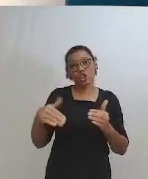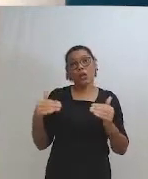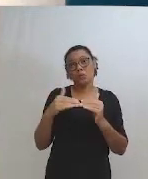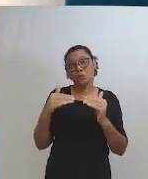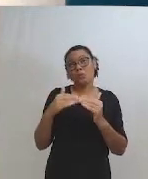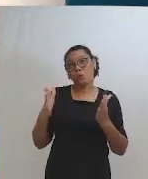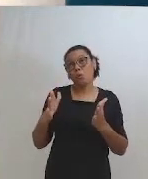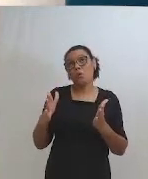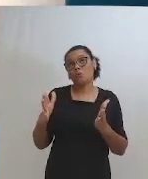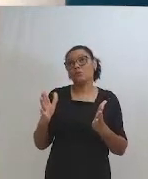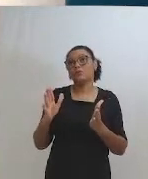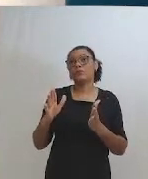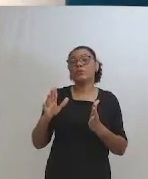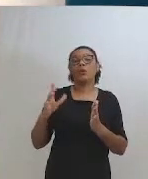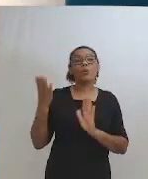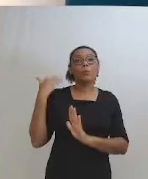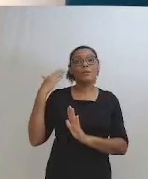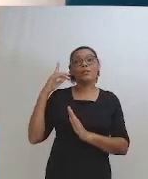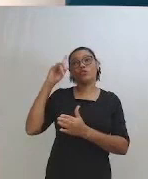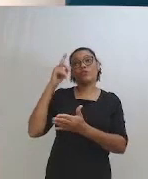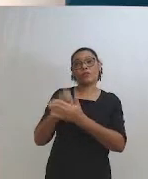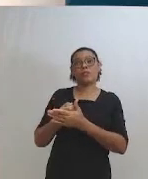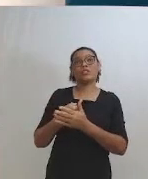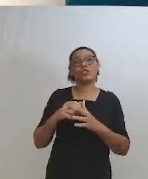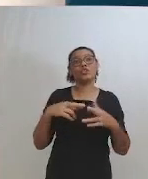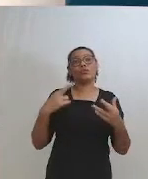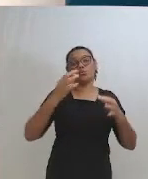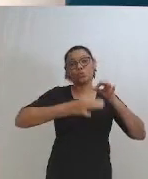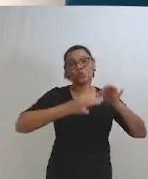na sessão, no processo da sessão.